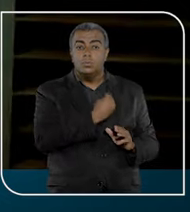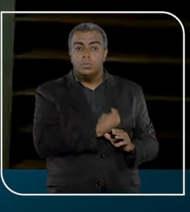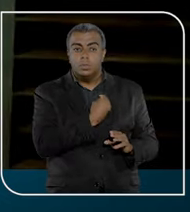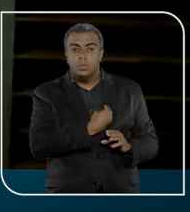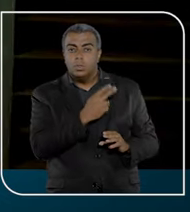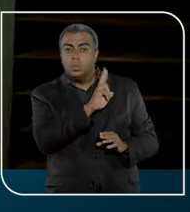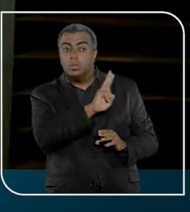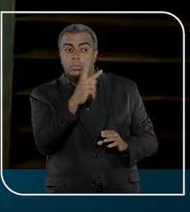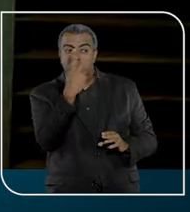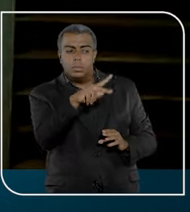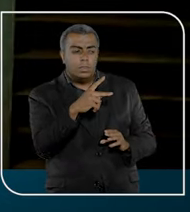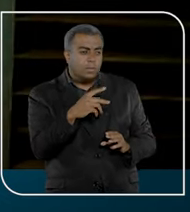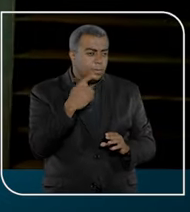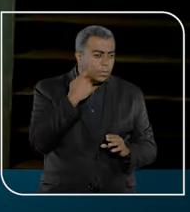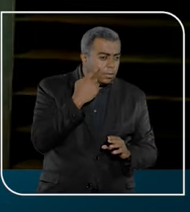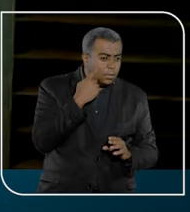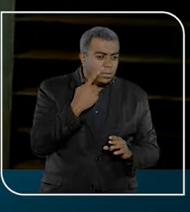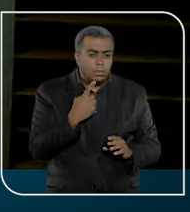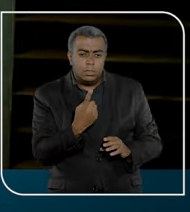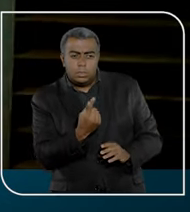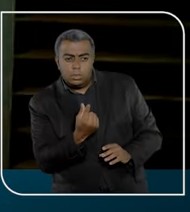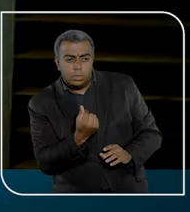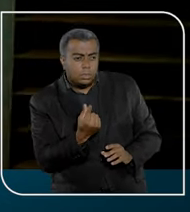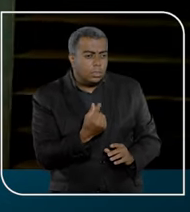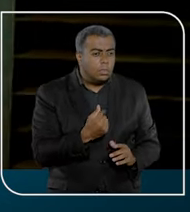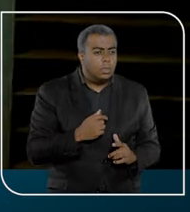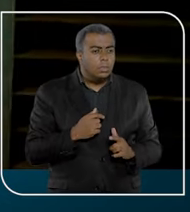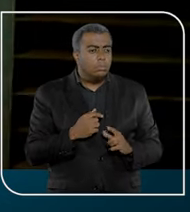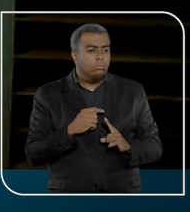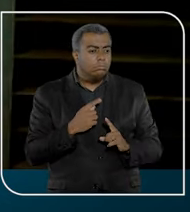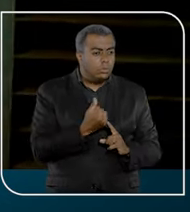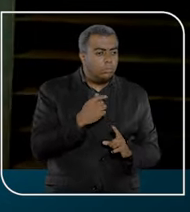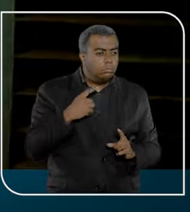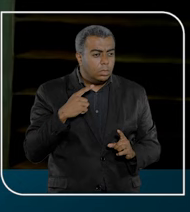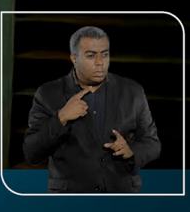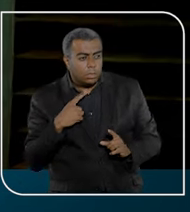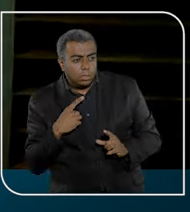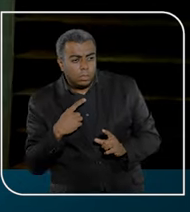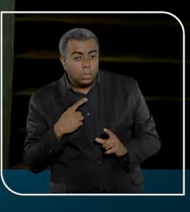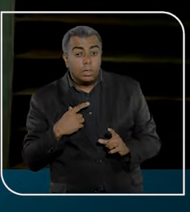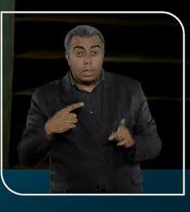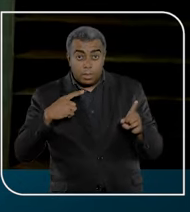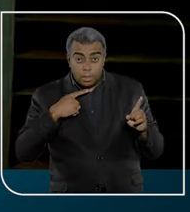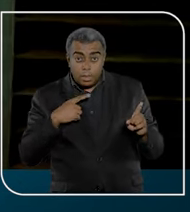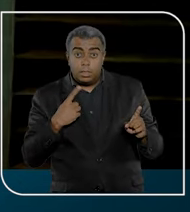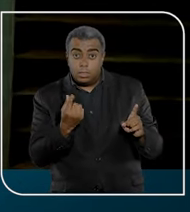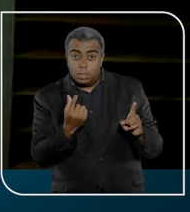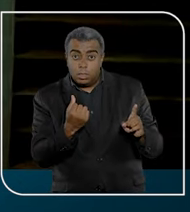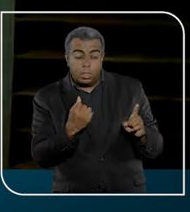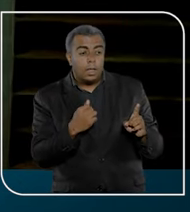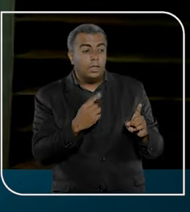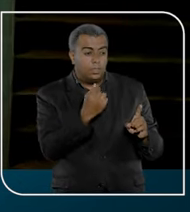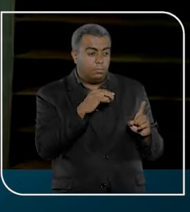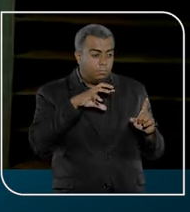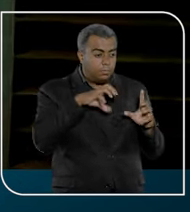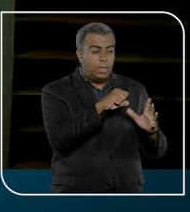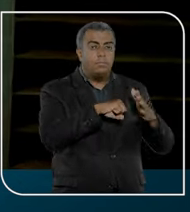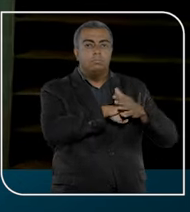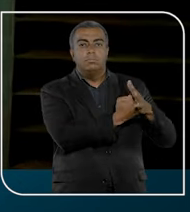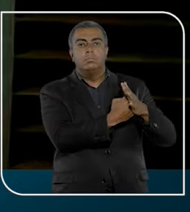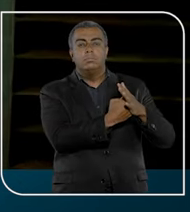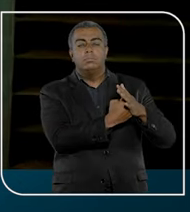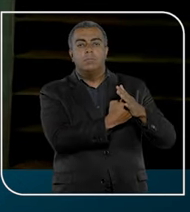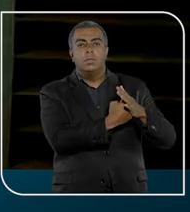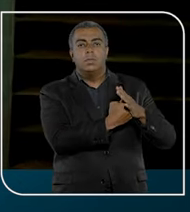de todas as contas bancárias existentes em nome do devedor e vê se tem algum saldo positivo. Em tendo